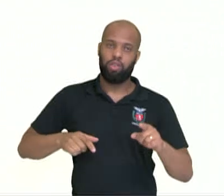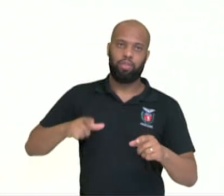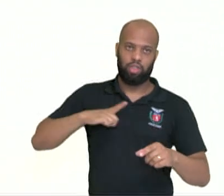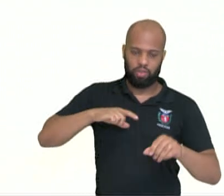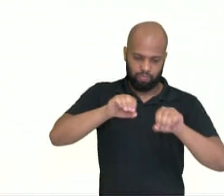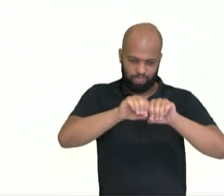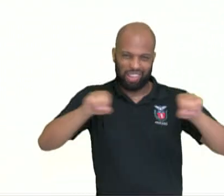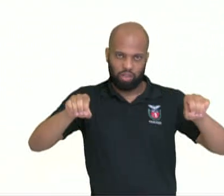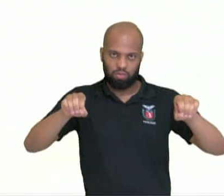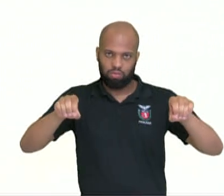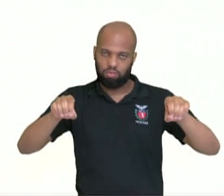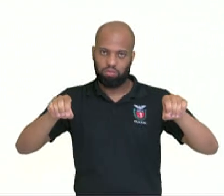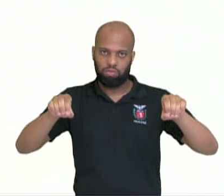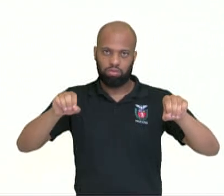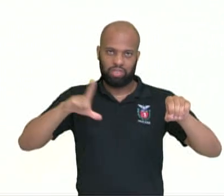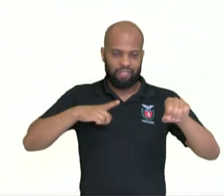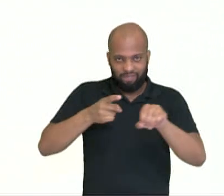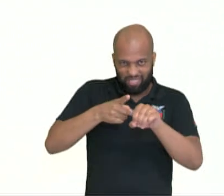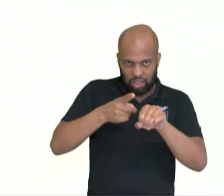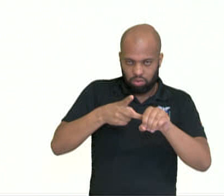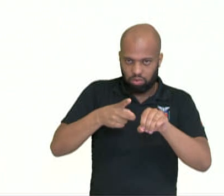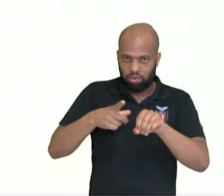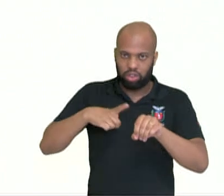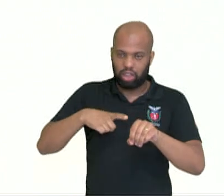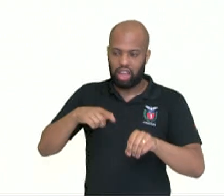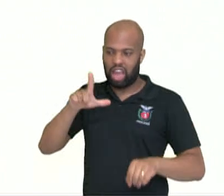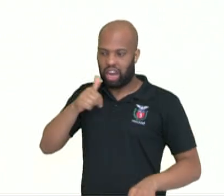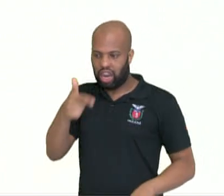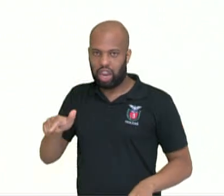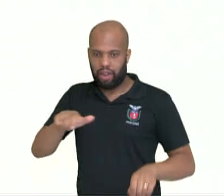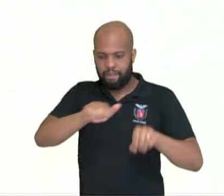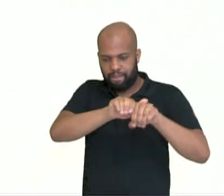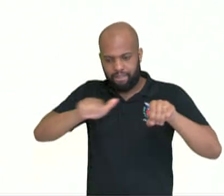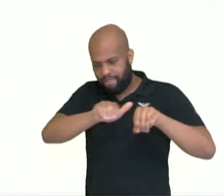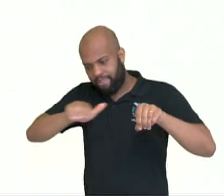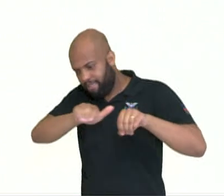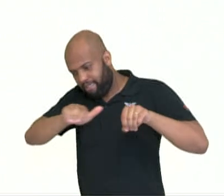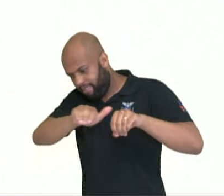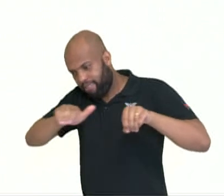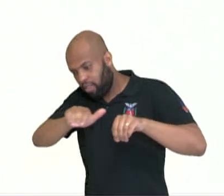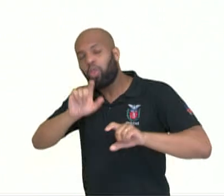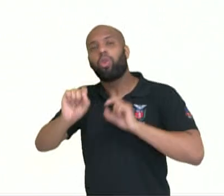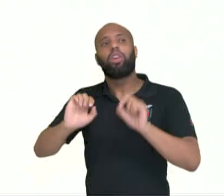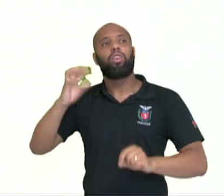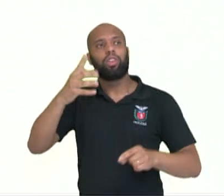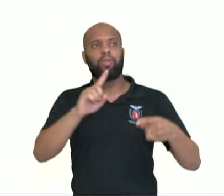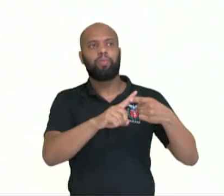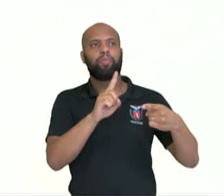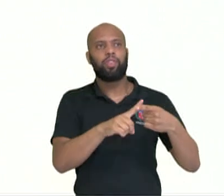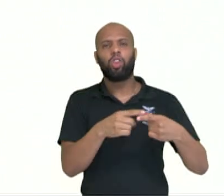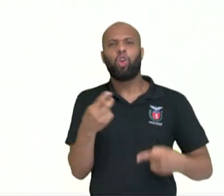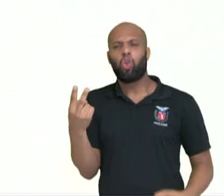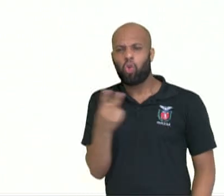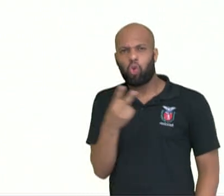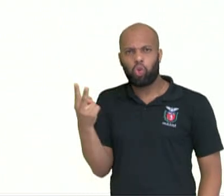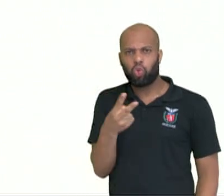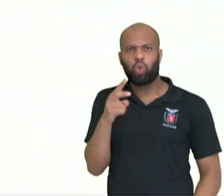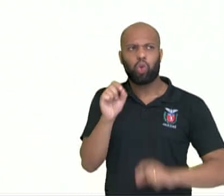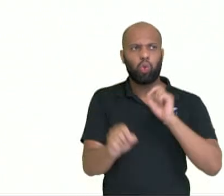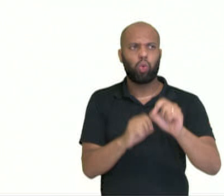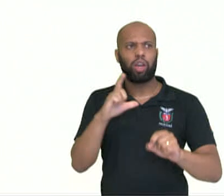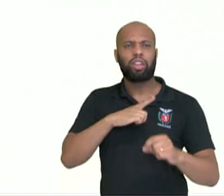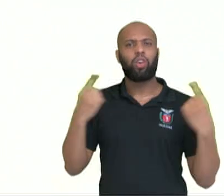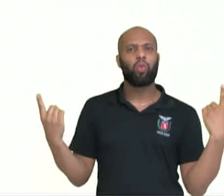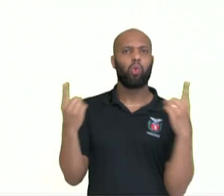esfregá-los. Depois do processo de atrito, ela pode esperar que o bastão e a lã ficarão com cargas elétricas de